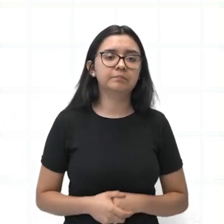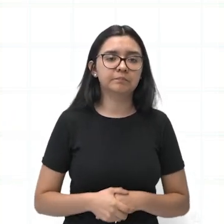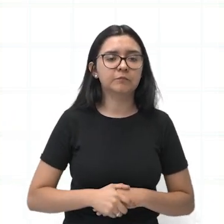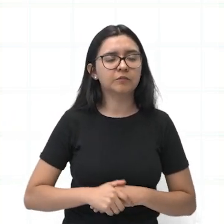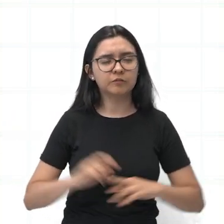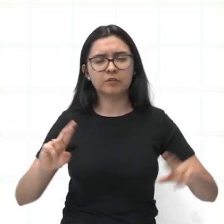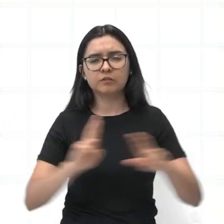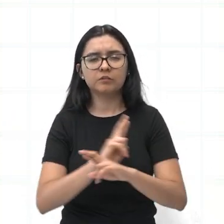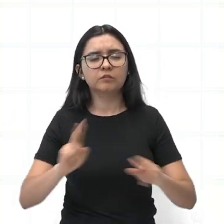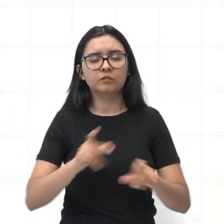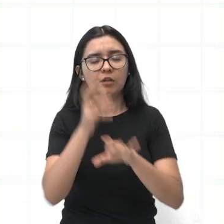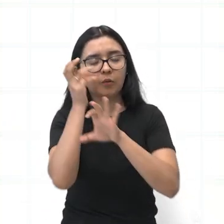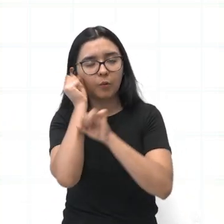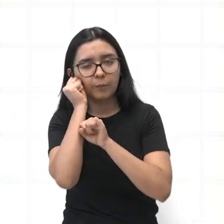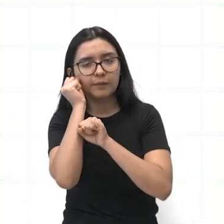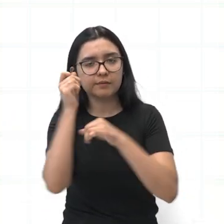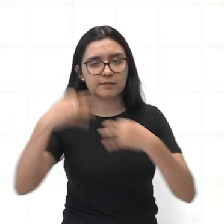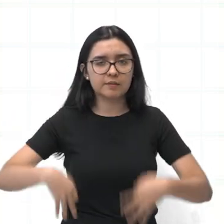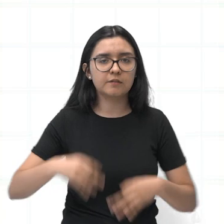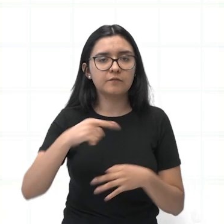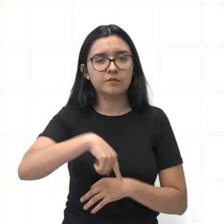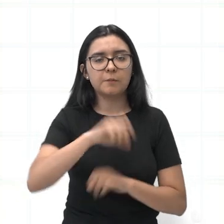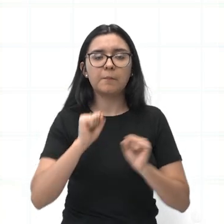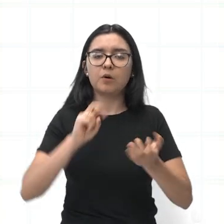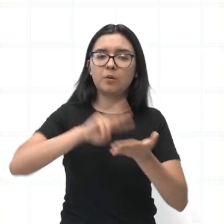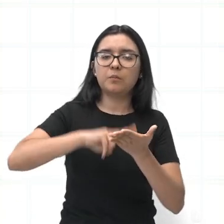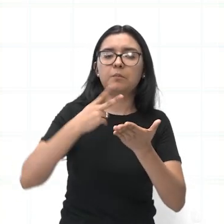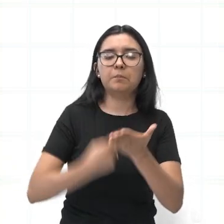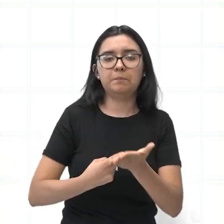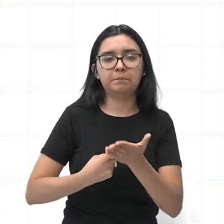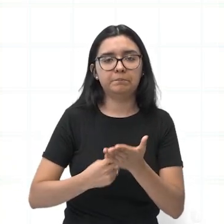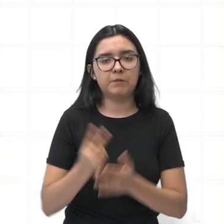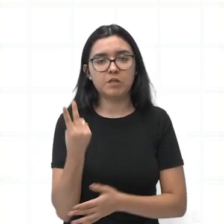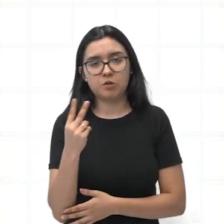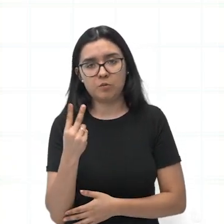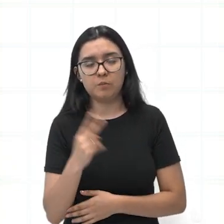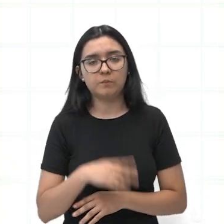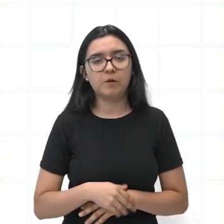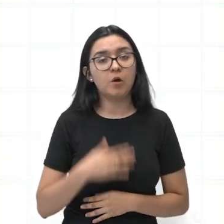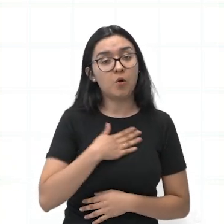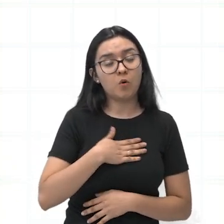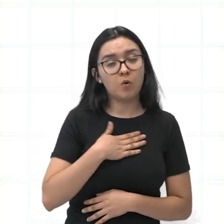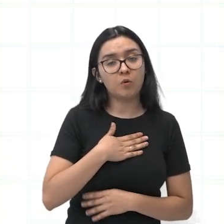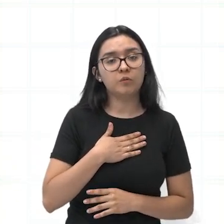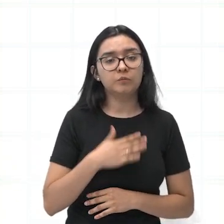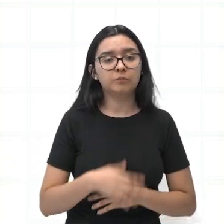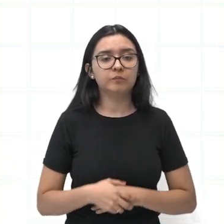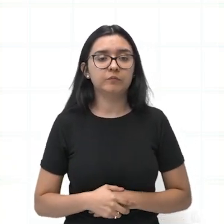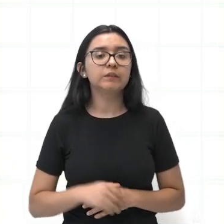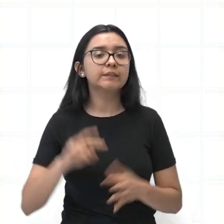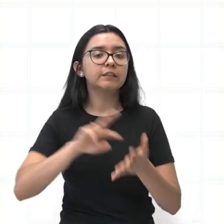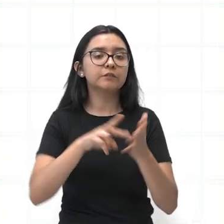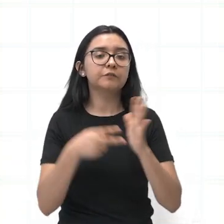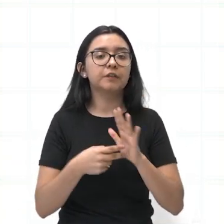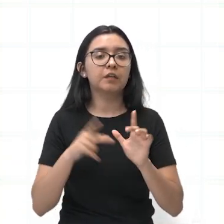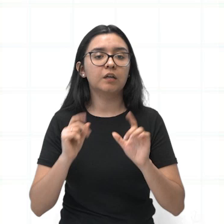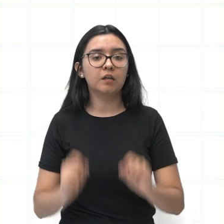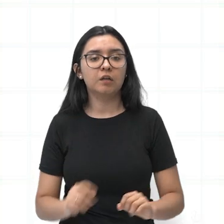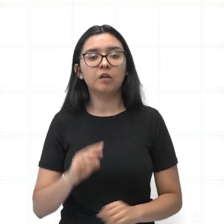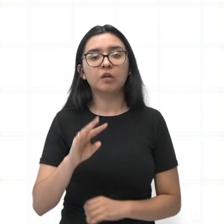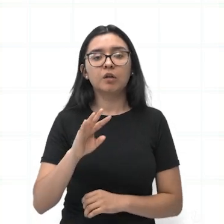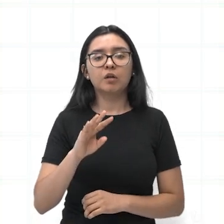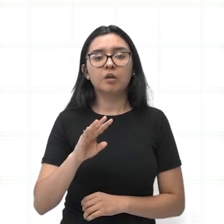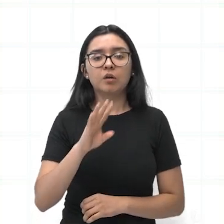é relacionado a dormir, tá bom? Então vocês podem traduzir dessas duas maneiras. Eu gosto mais de dizer que go to bed é dormir, tá bom? Então,